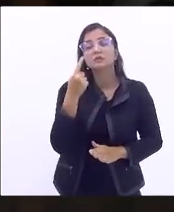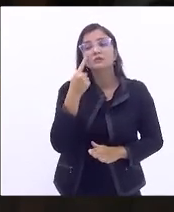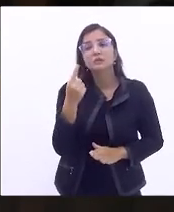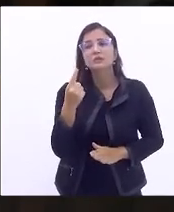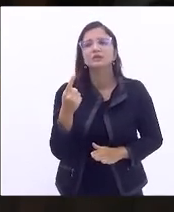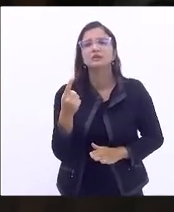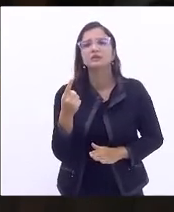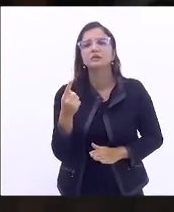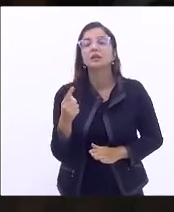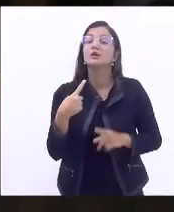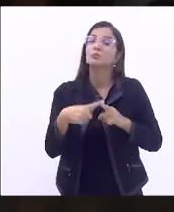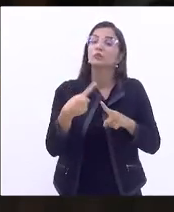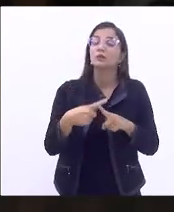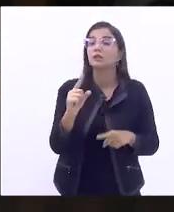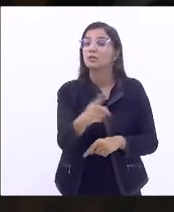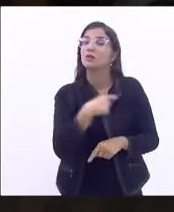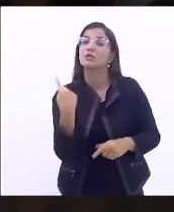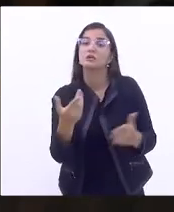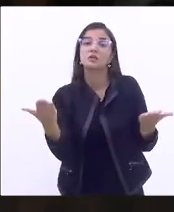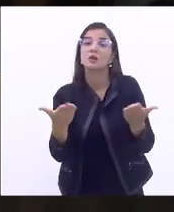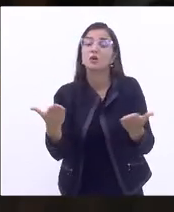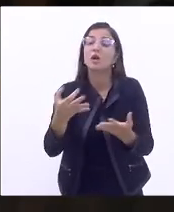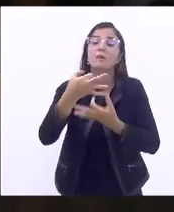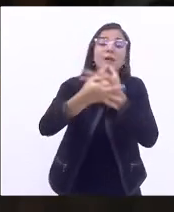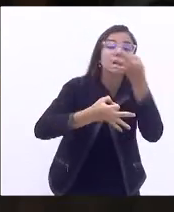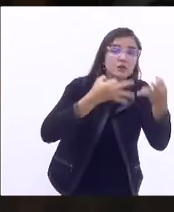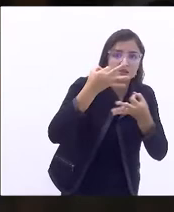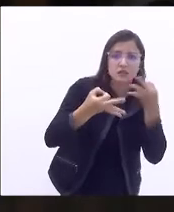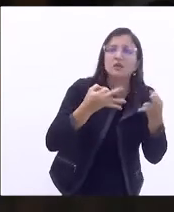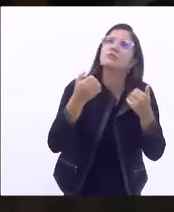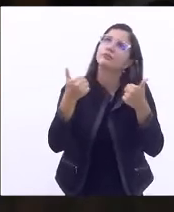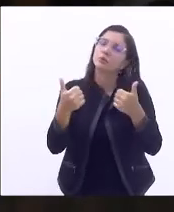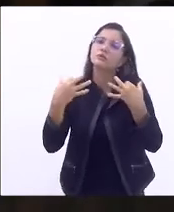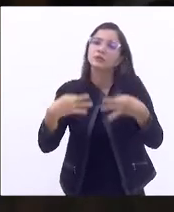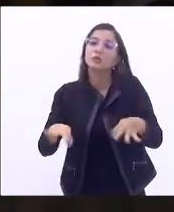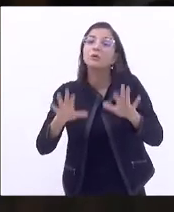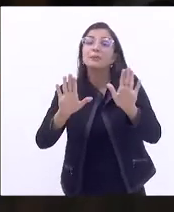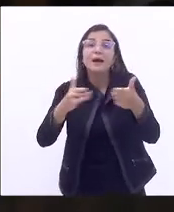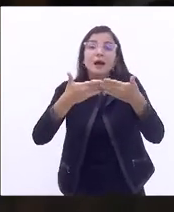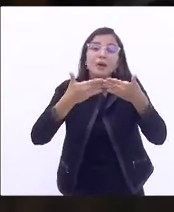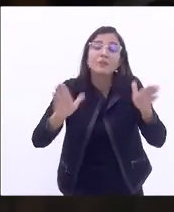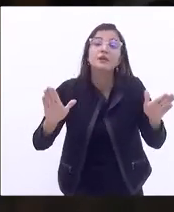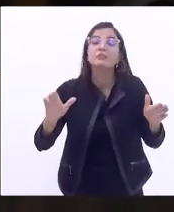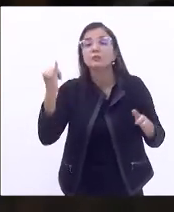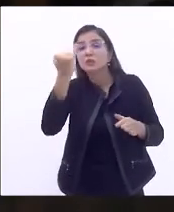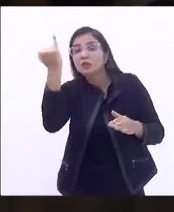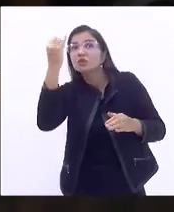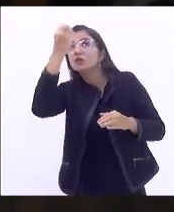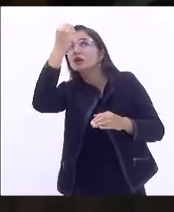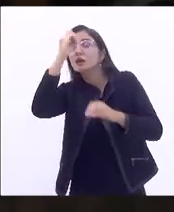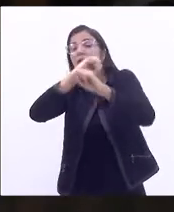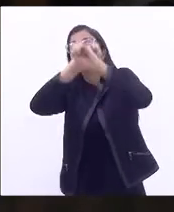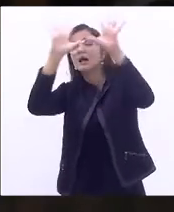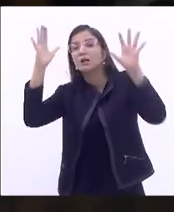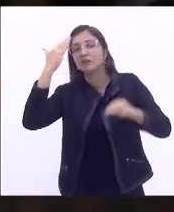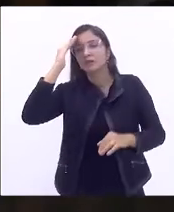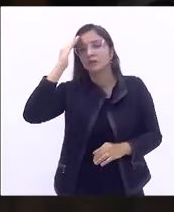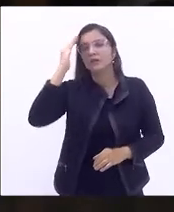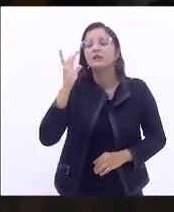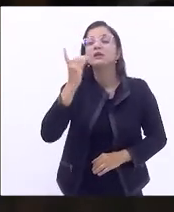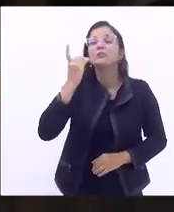nós estamos no momento de colher os pareceres, mas vamos abrir, porque é a oportunidade da gente esclarecer. Deputada Luiz, em seguida, deputada